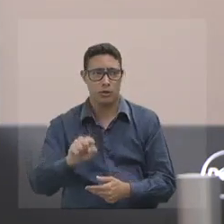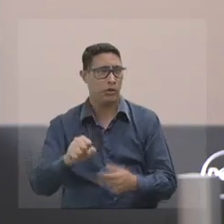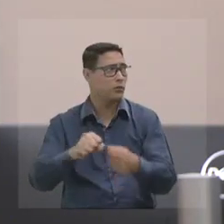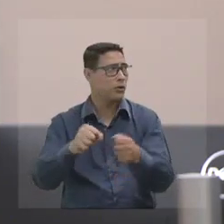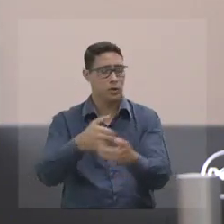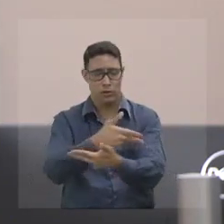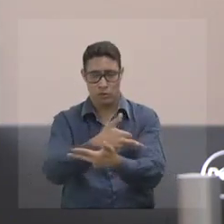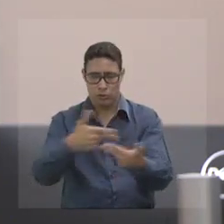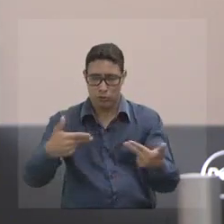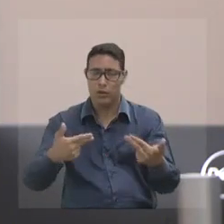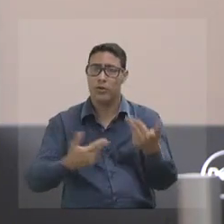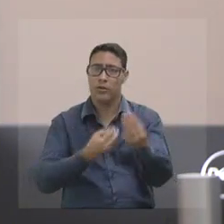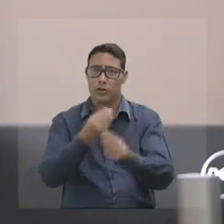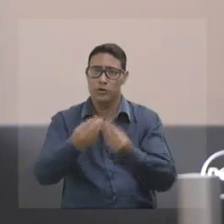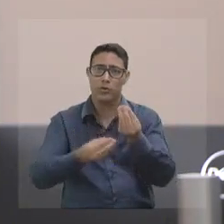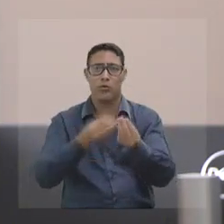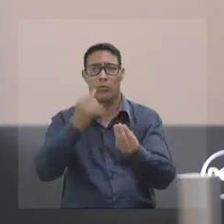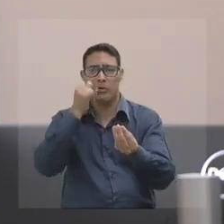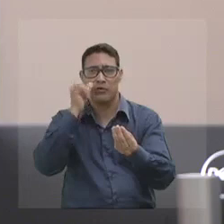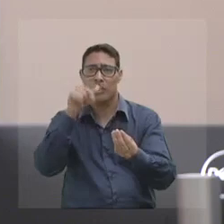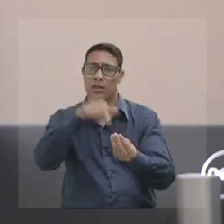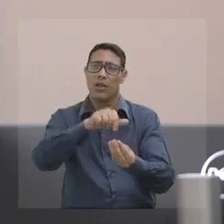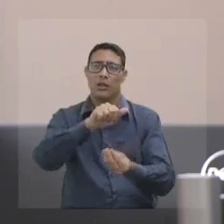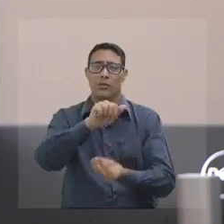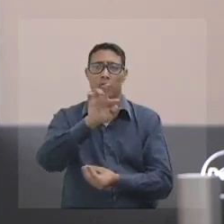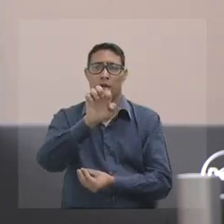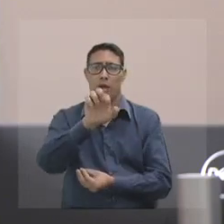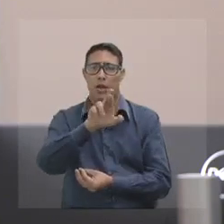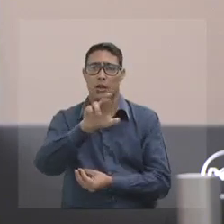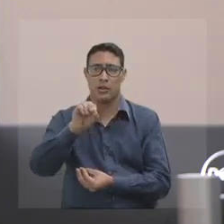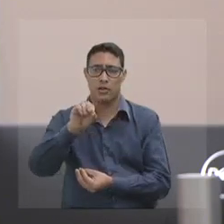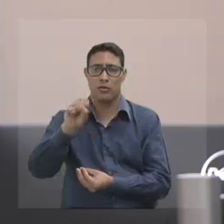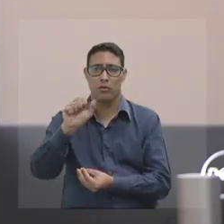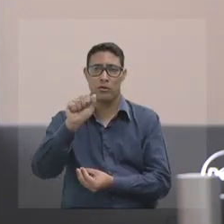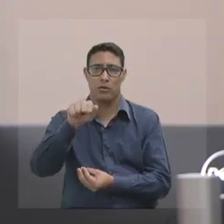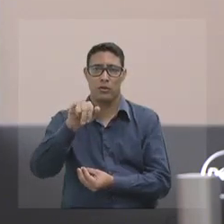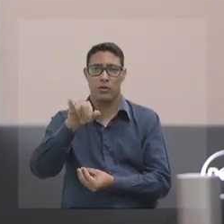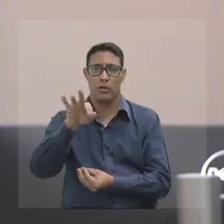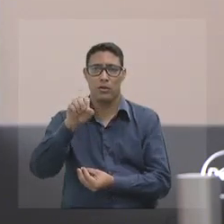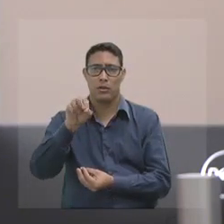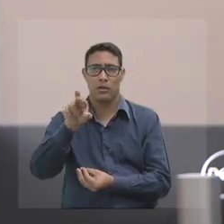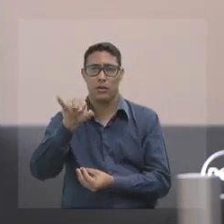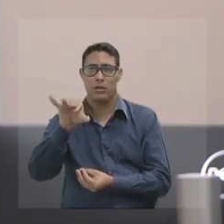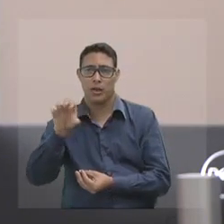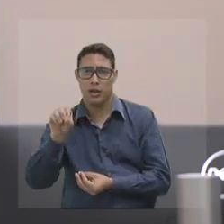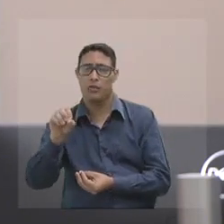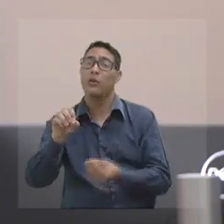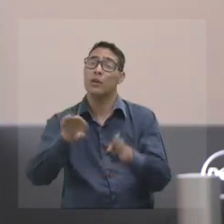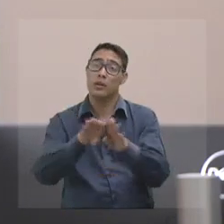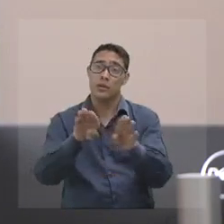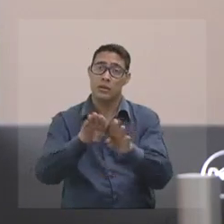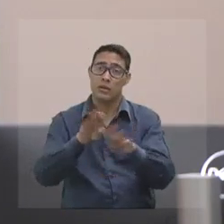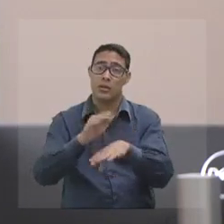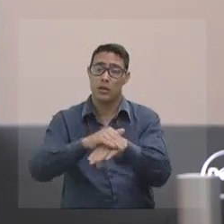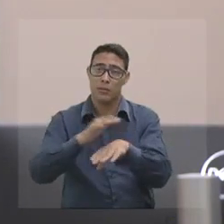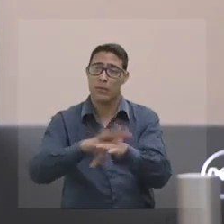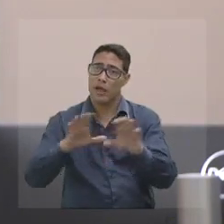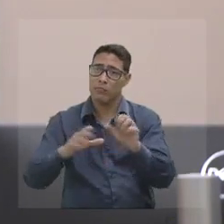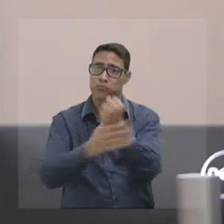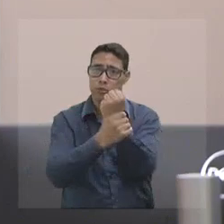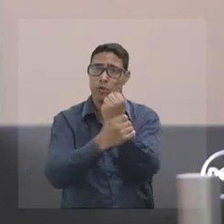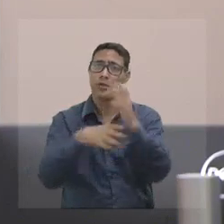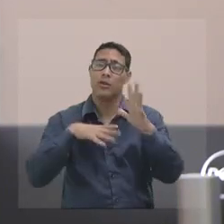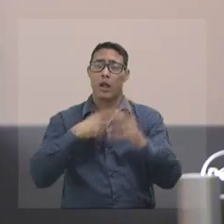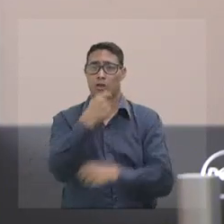aportada e no aterro sanitário e traz o outro trabalho muito importante que eu fortalecimento das associações de catadores nos